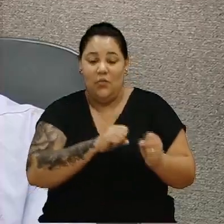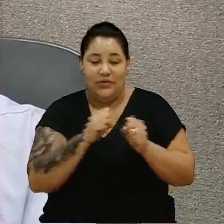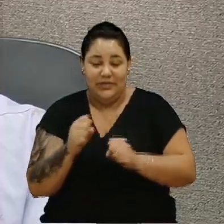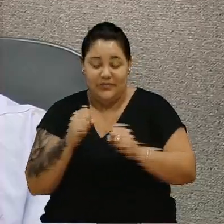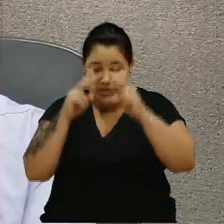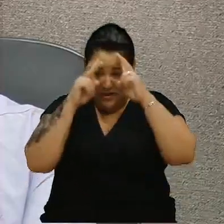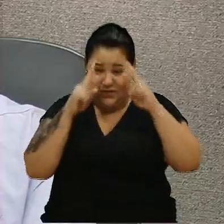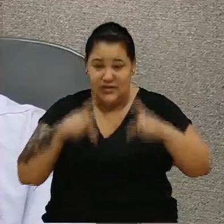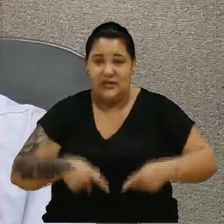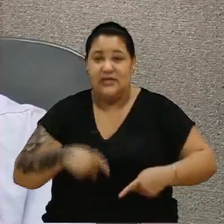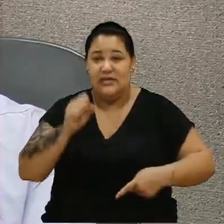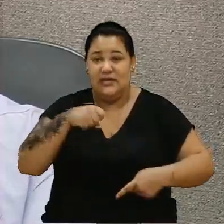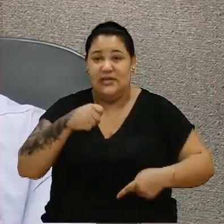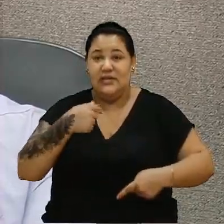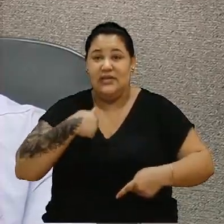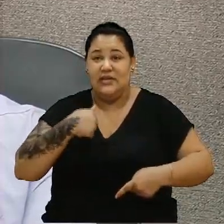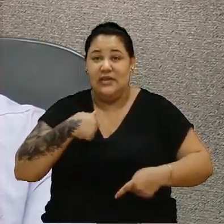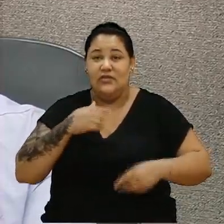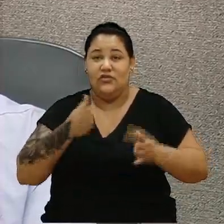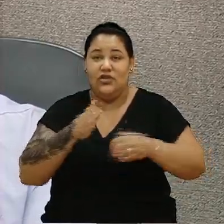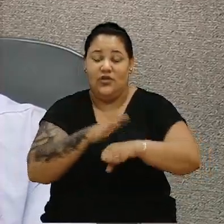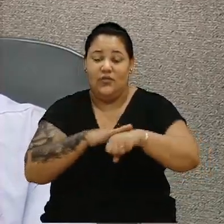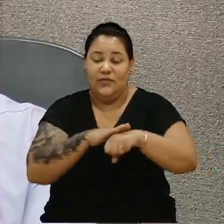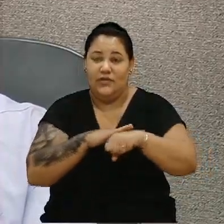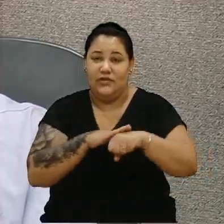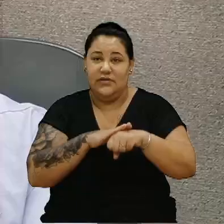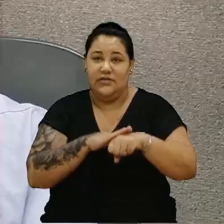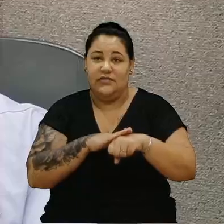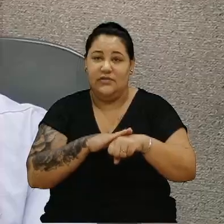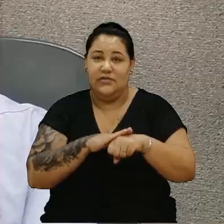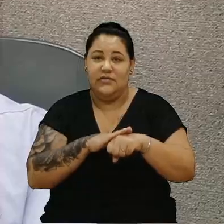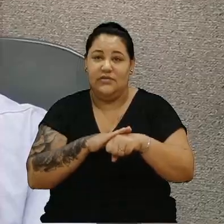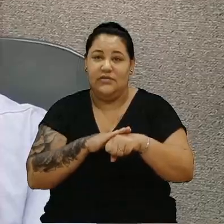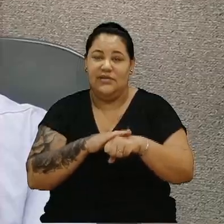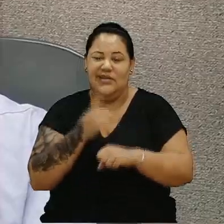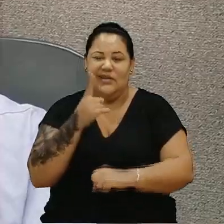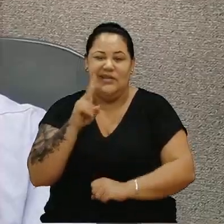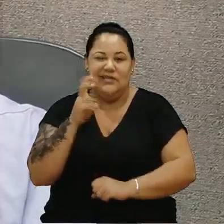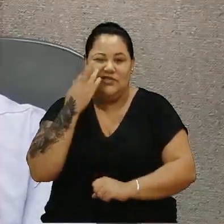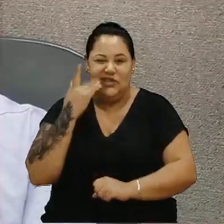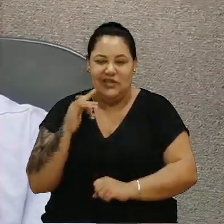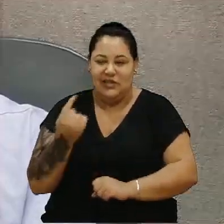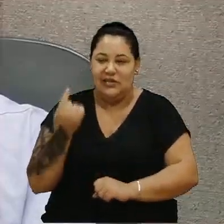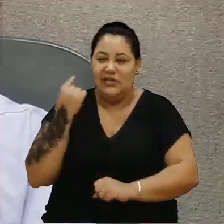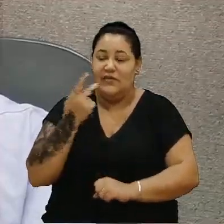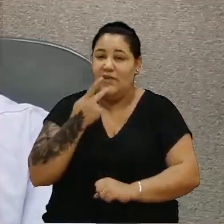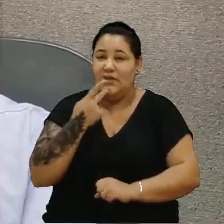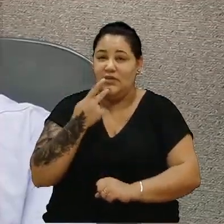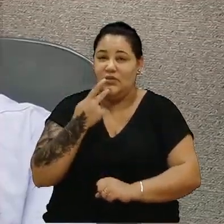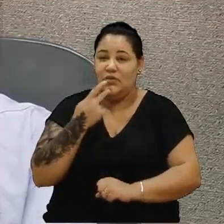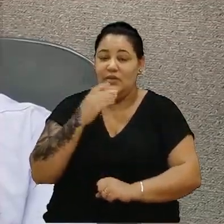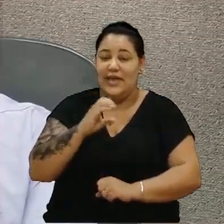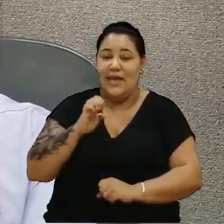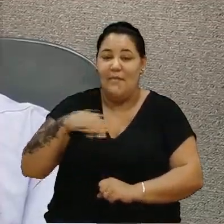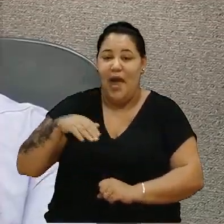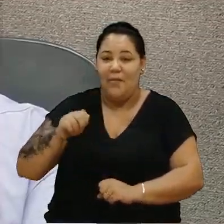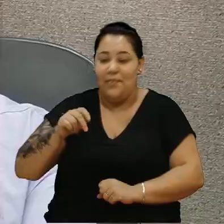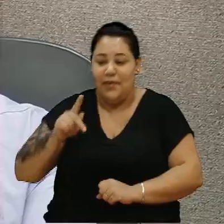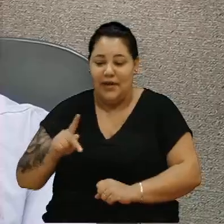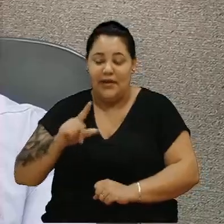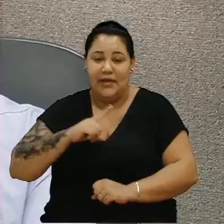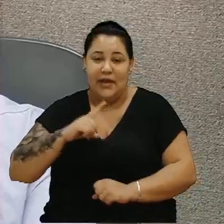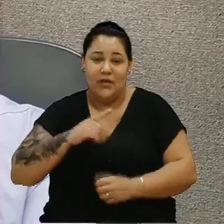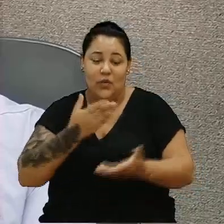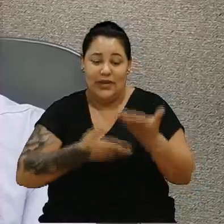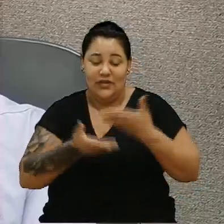reconhecer. E eu tenho conversado, já estive na SMED há uns 15 dias, aí falando sobre CEMAP, por exemplo, que tem um